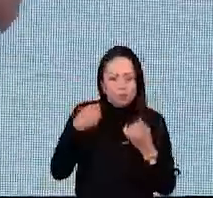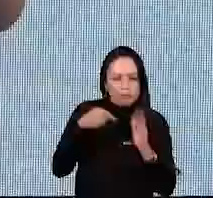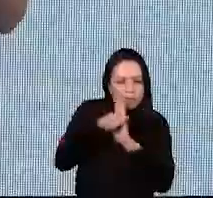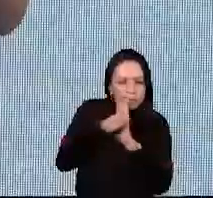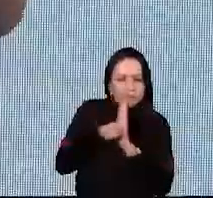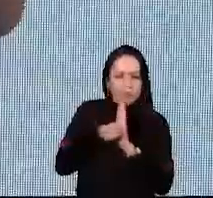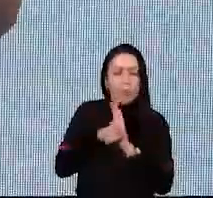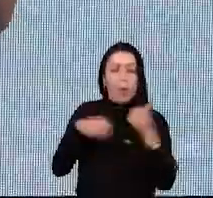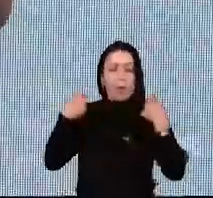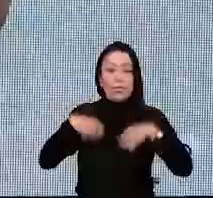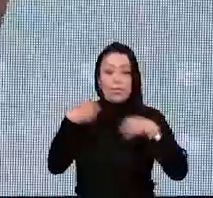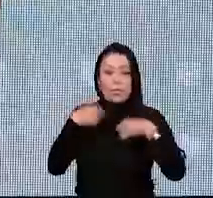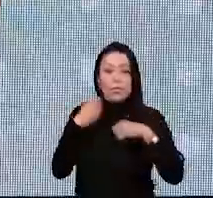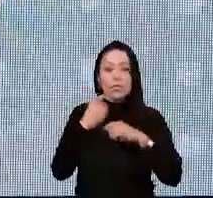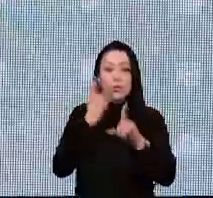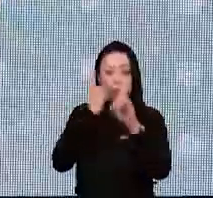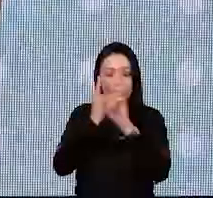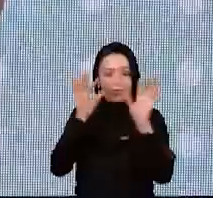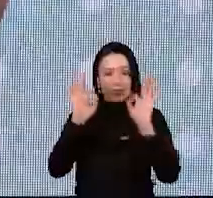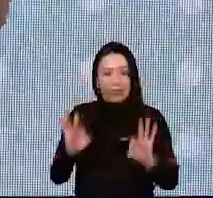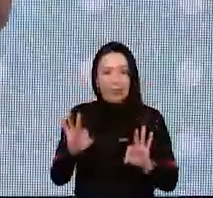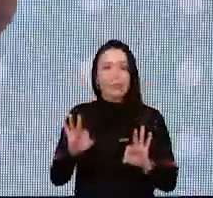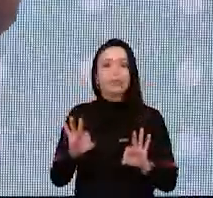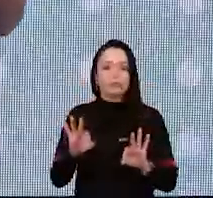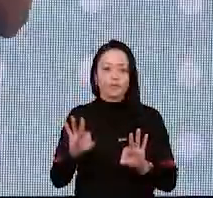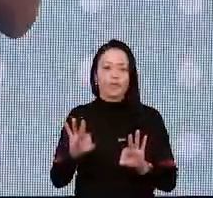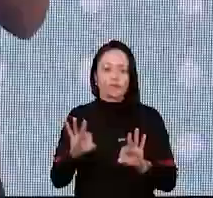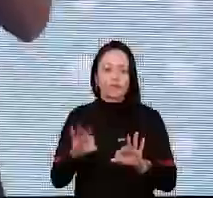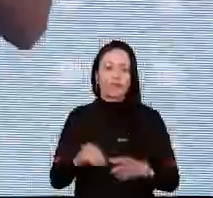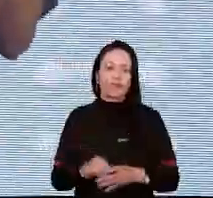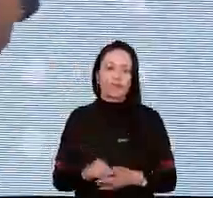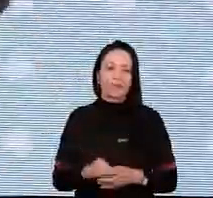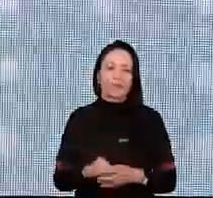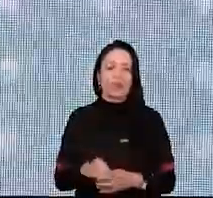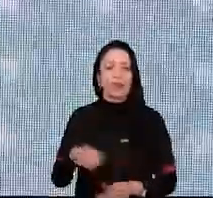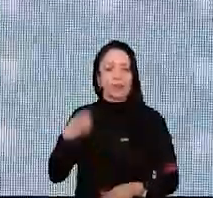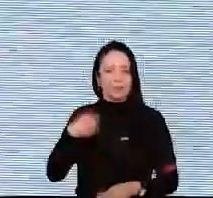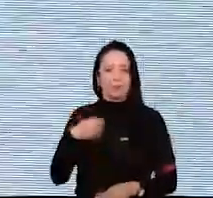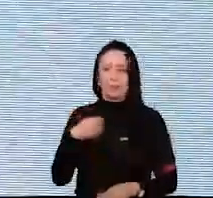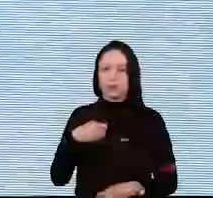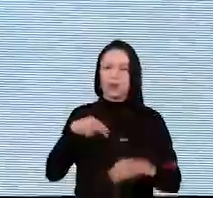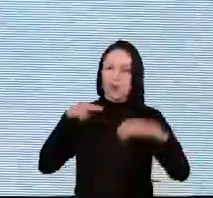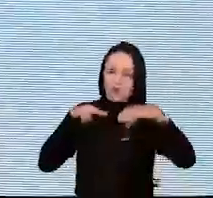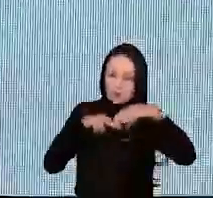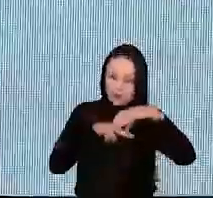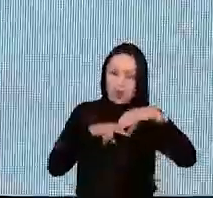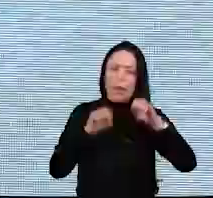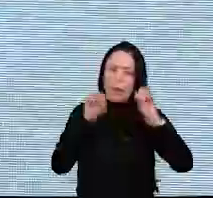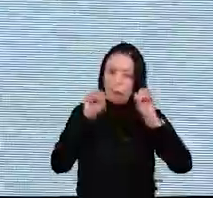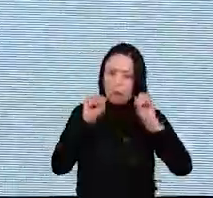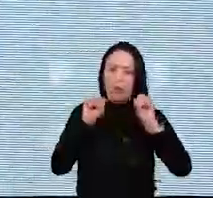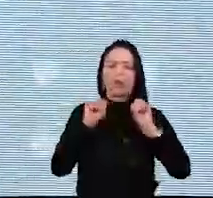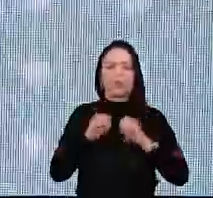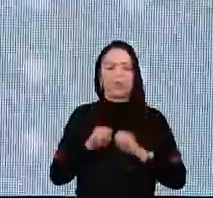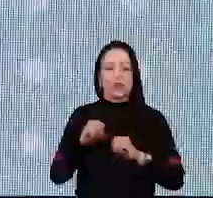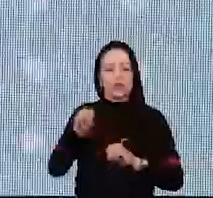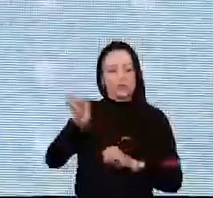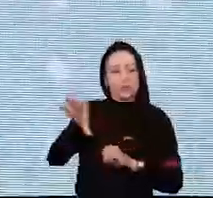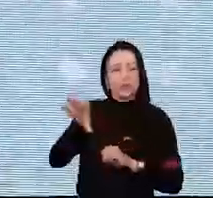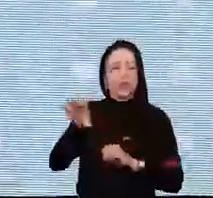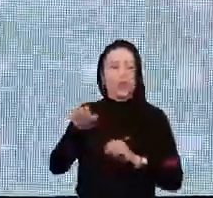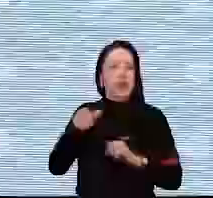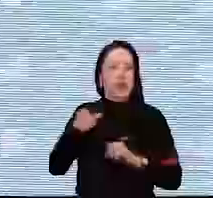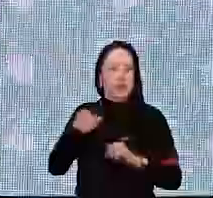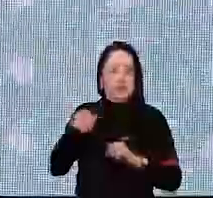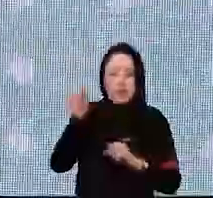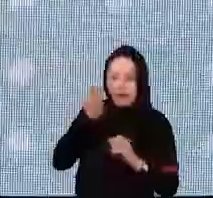para prognóstico, principalmente, né, através da tomografia e ou da ressonância, é muito bom